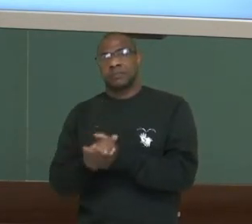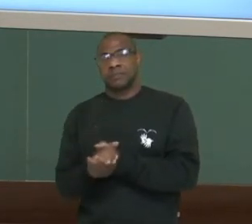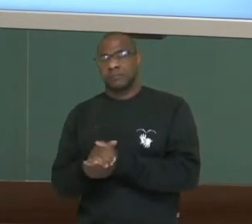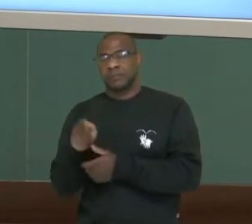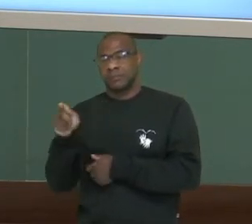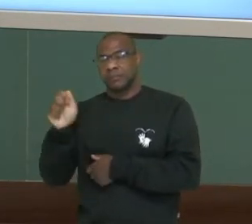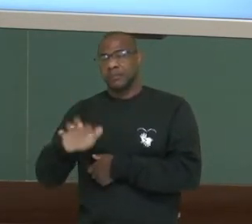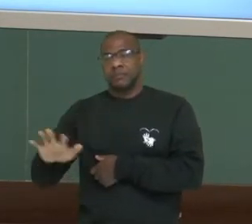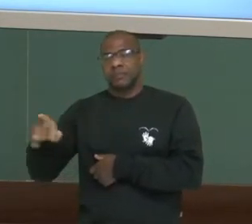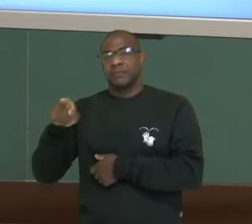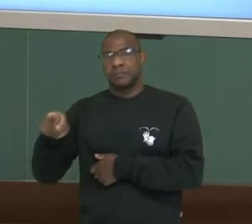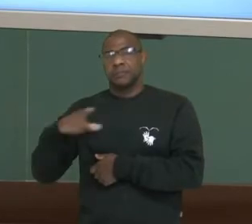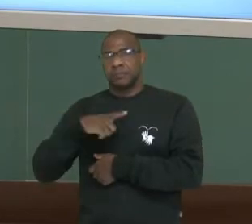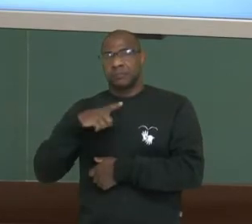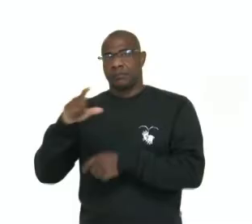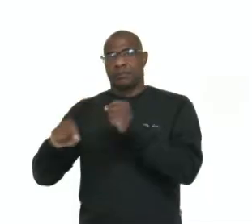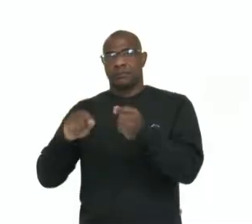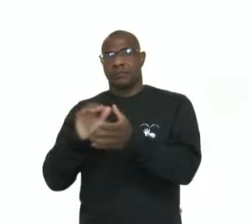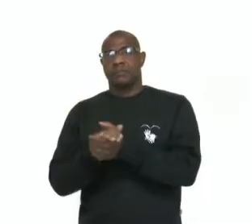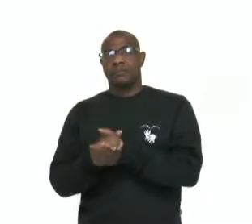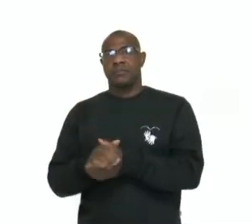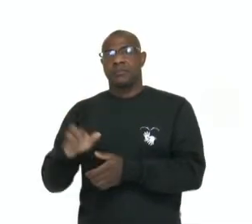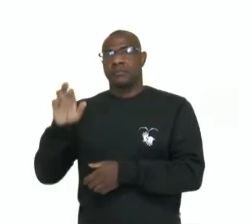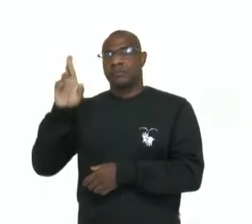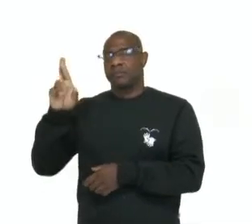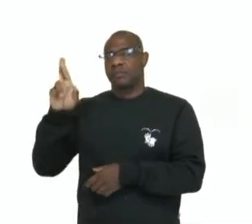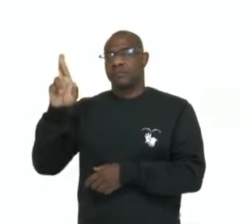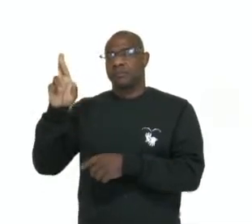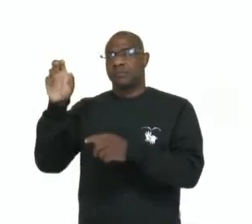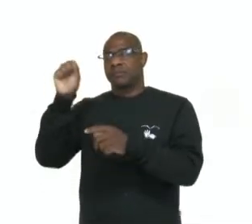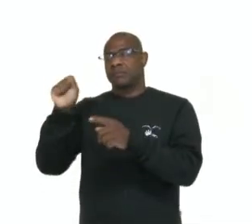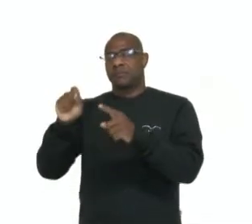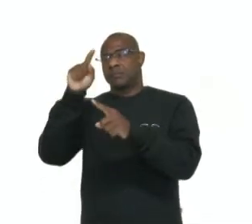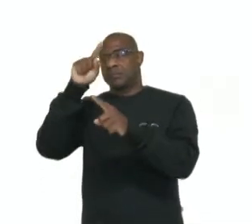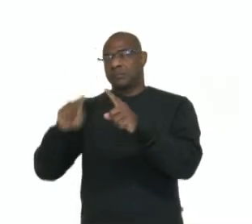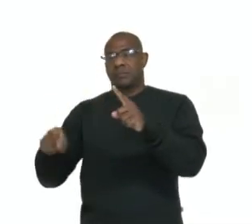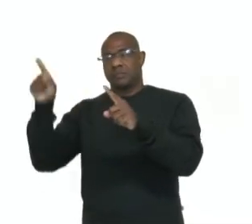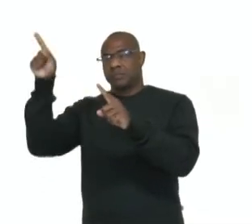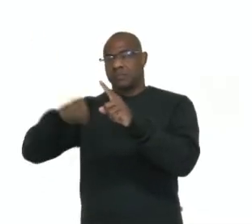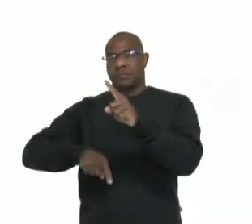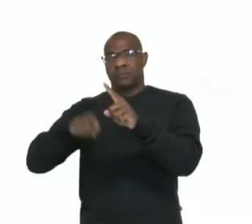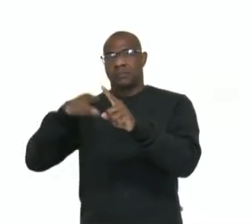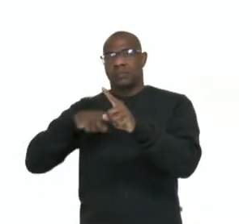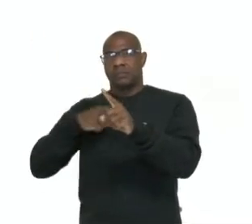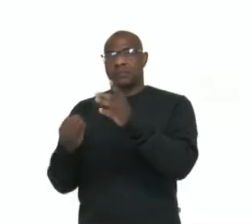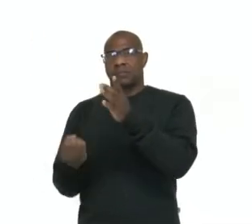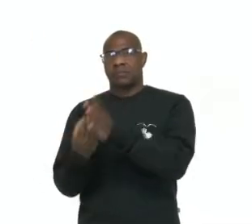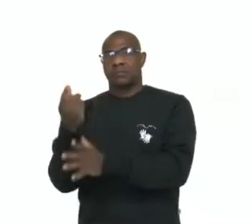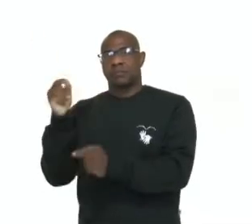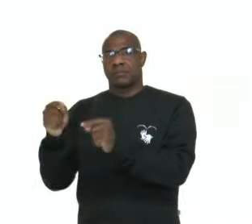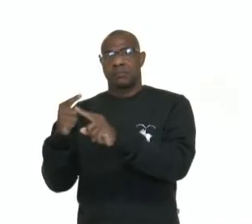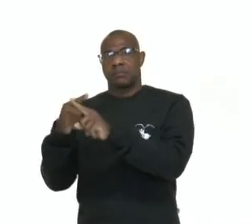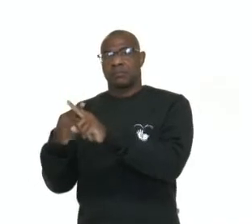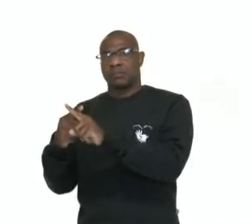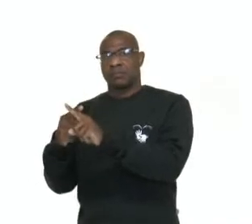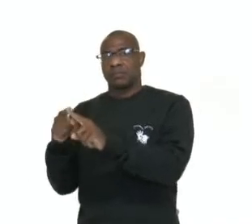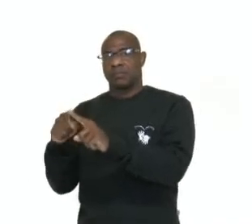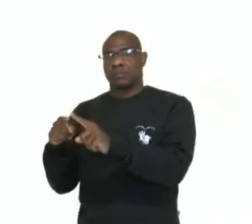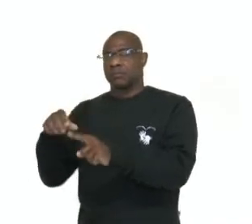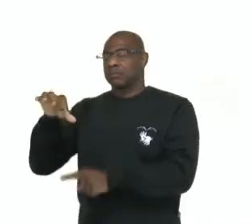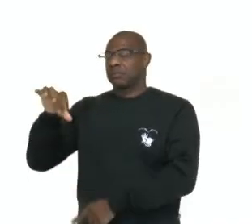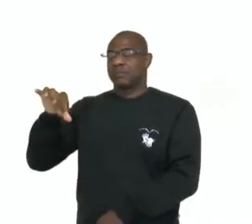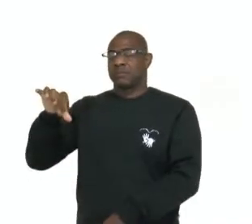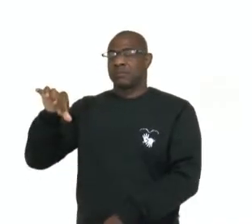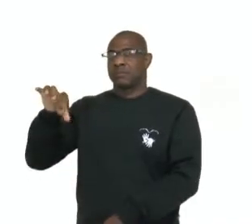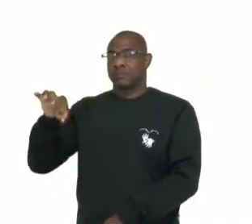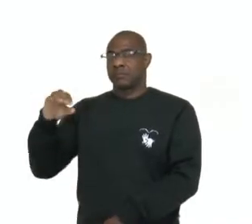caso aqui, nós temos que a reta R e a reta S, elas estão formando entre si 90